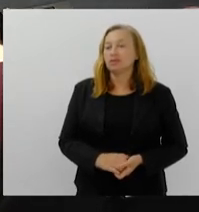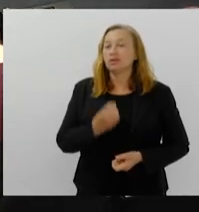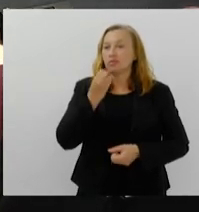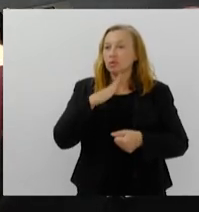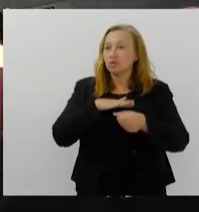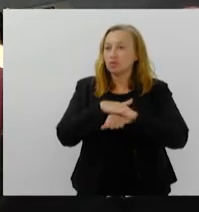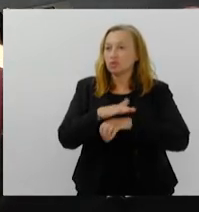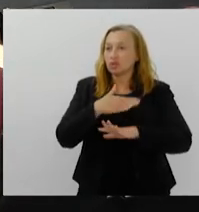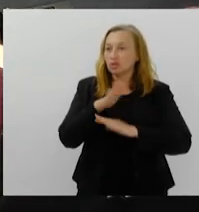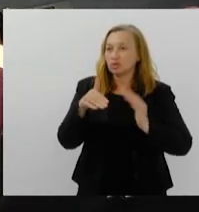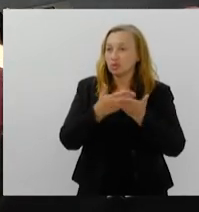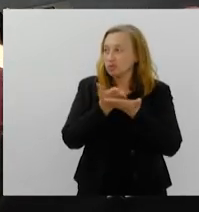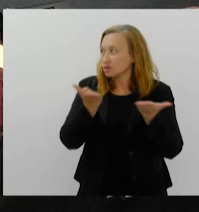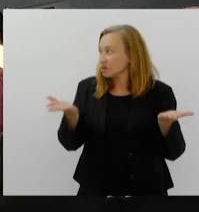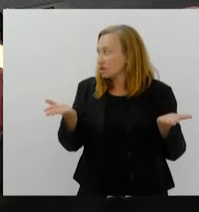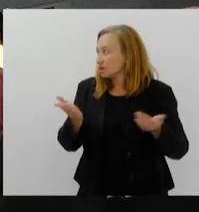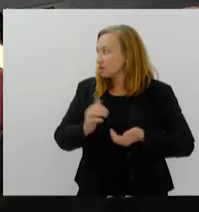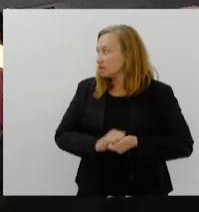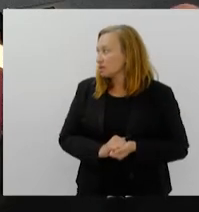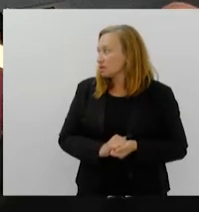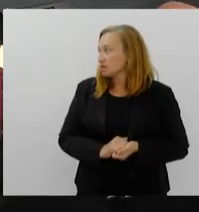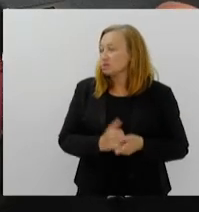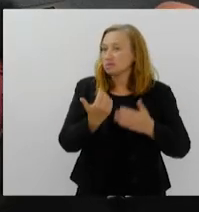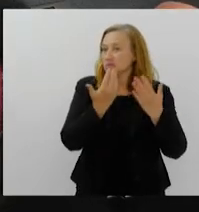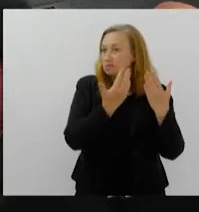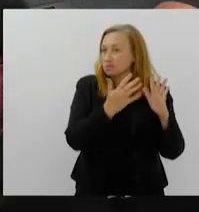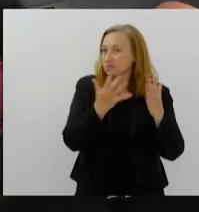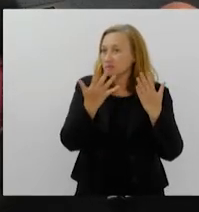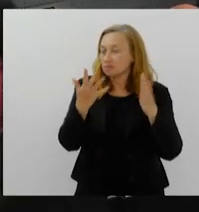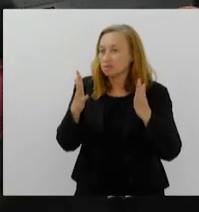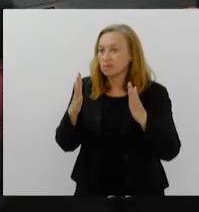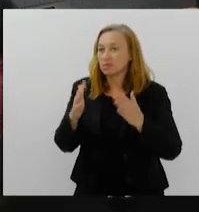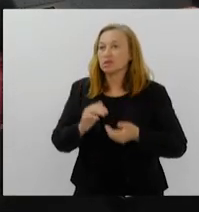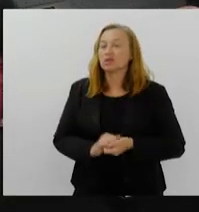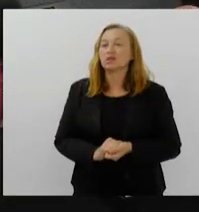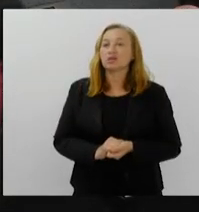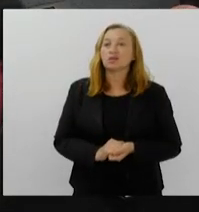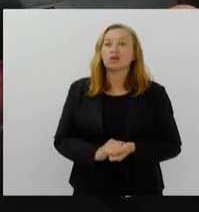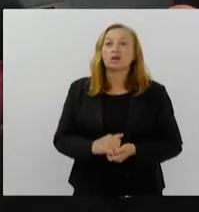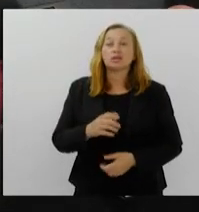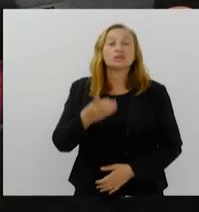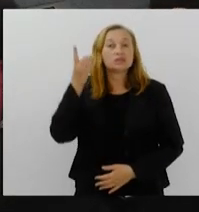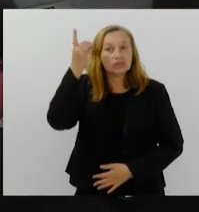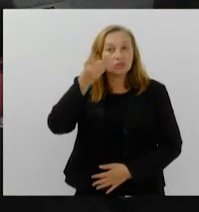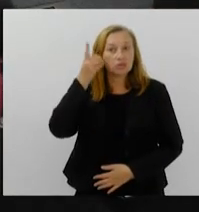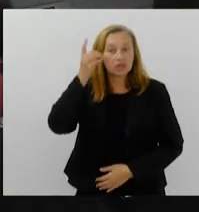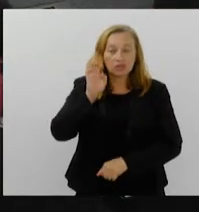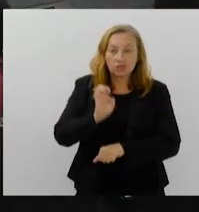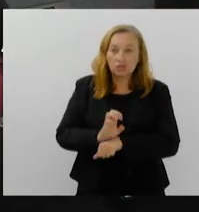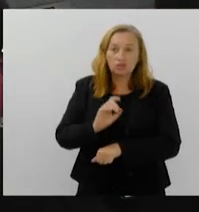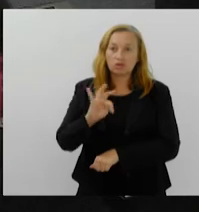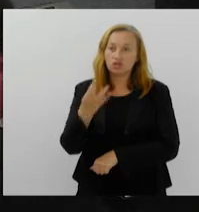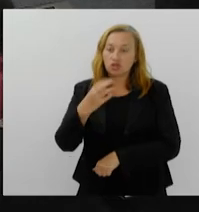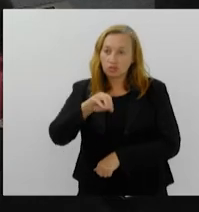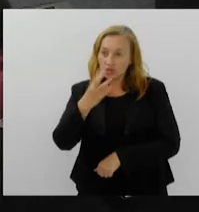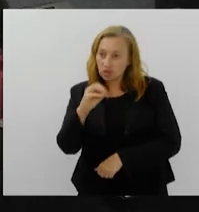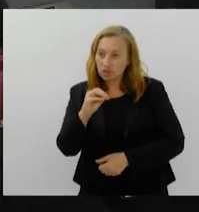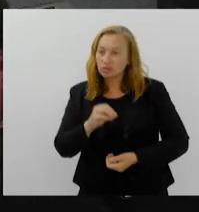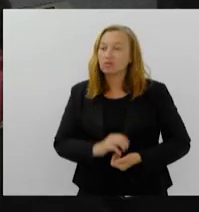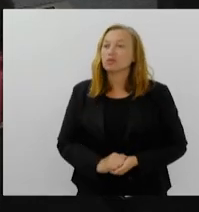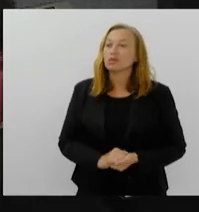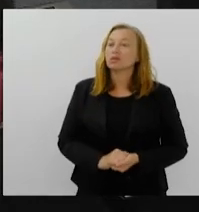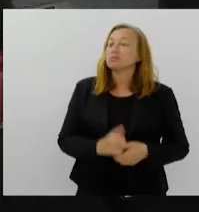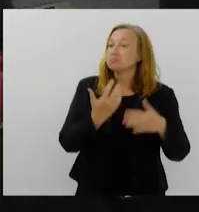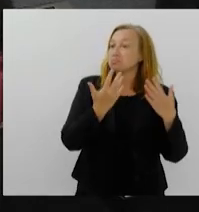Boa noite a todos. Meus cumprimentos ao excelentíssimo senhor deputado estadual Chico Machado.